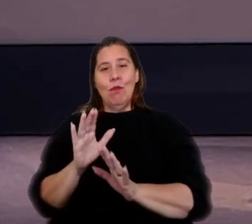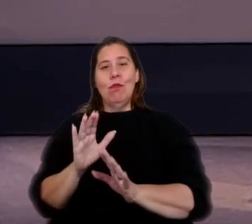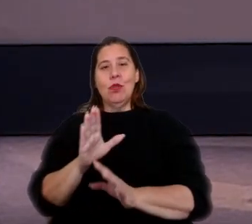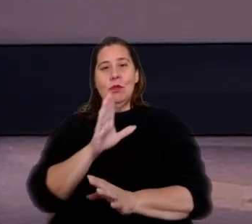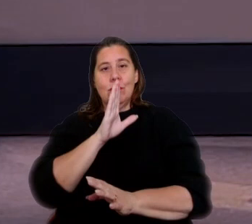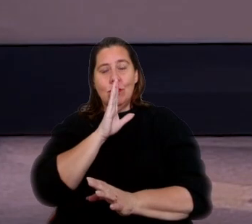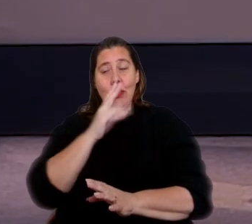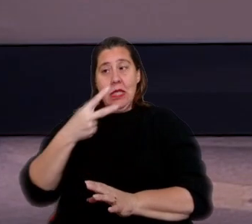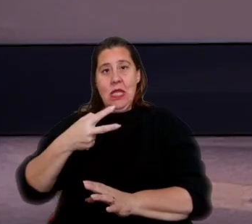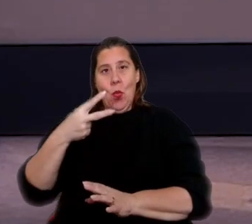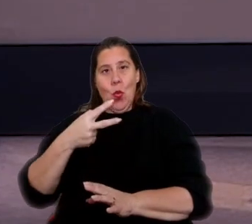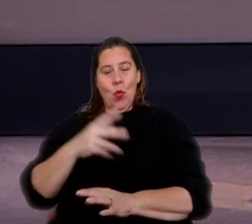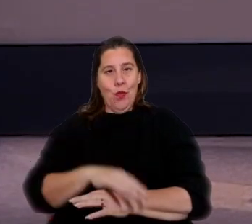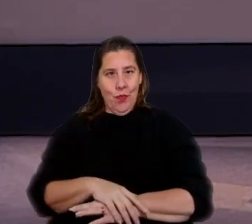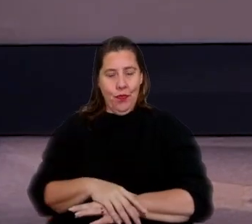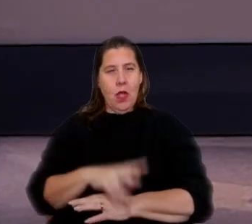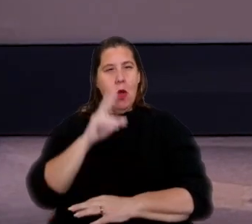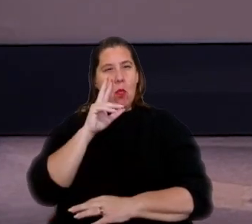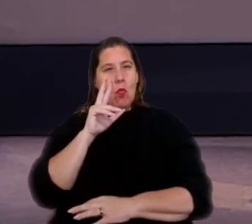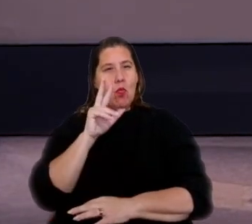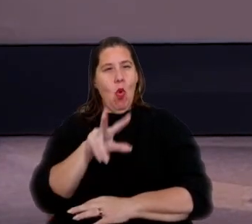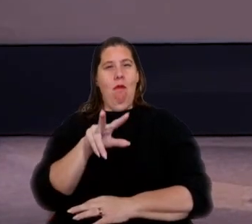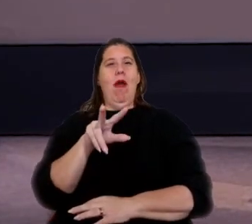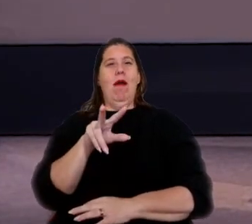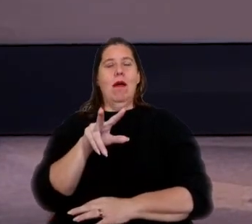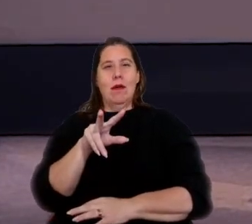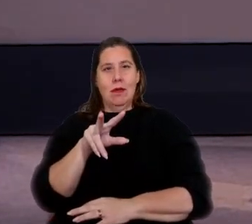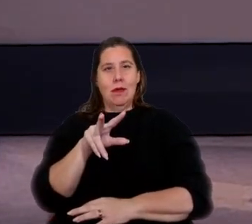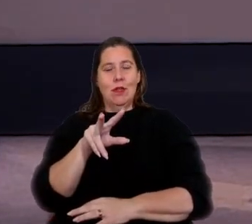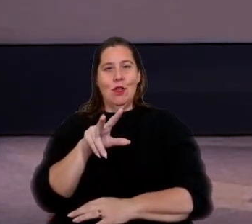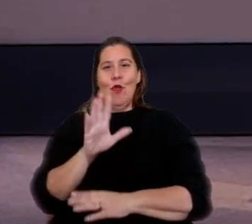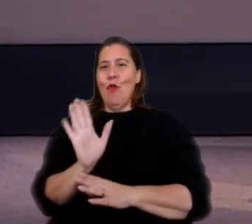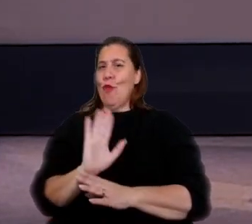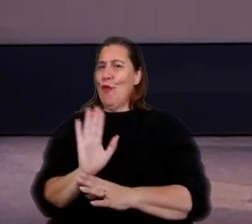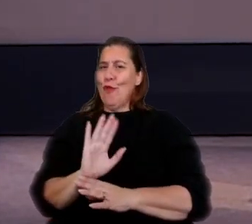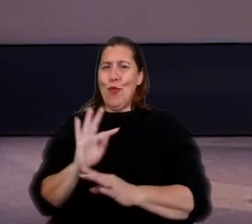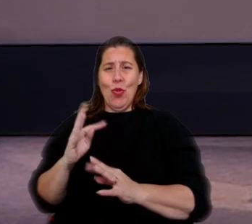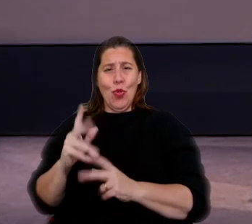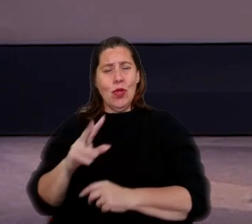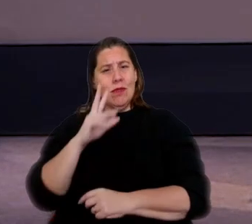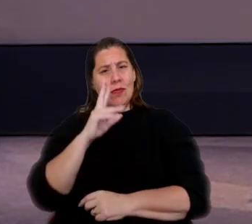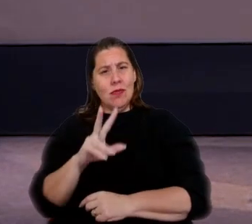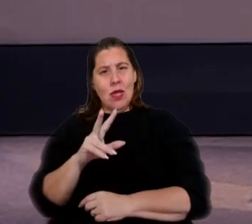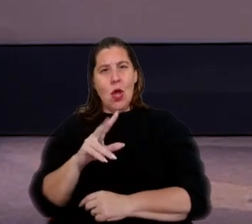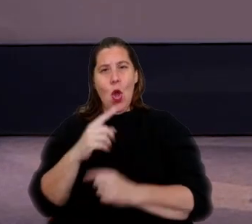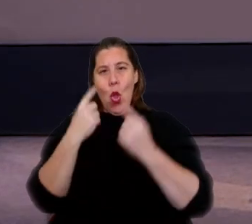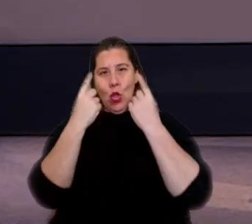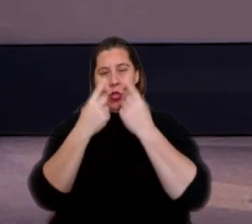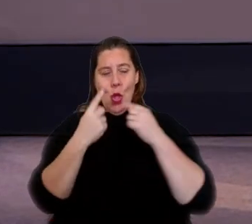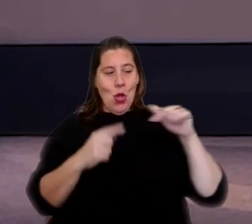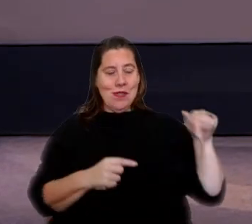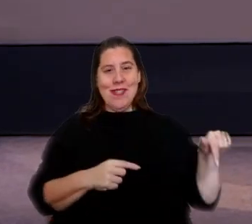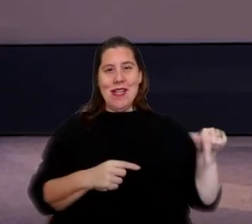o silêncio é secundário. É o olhar que domina o filme inteiro. A gente olha